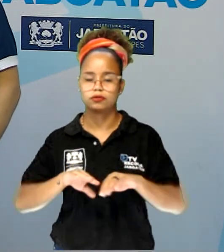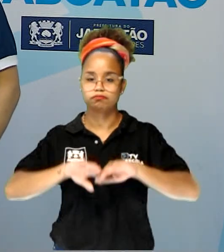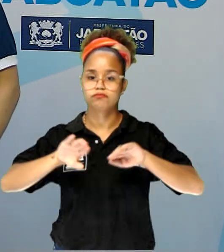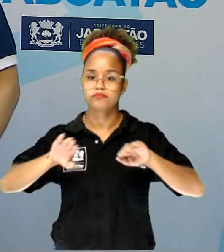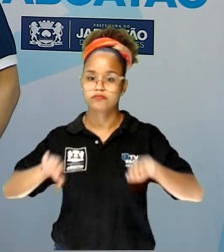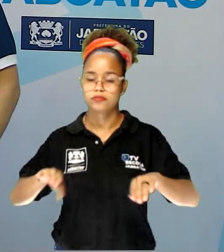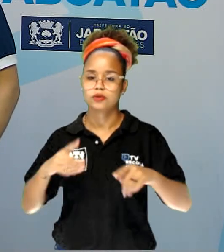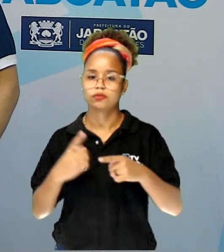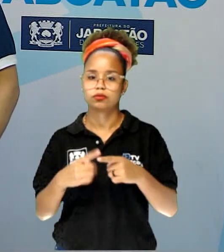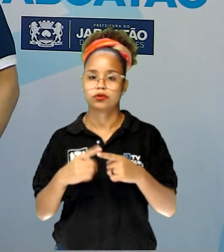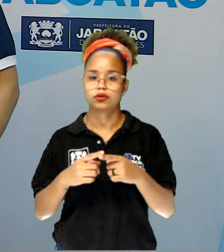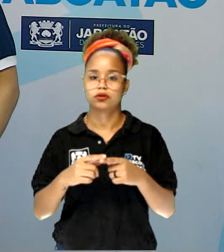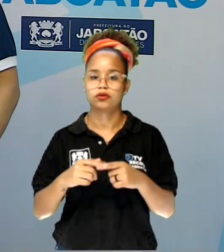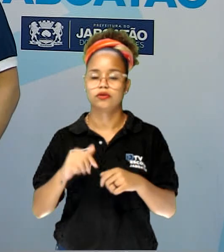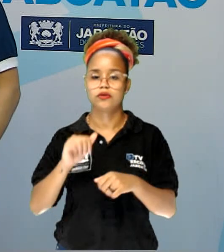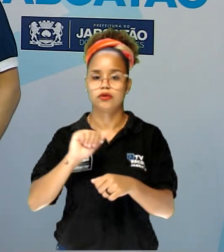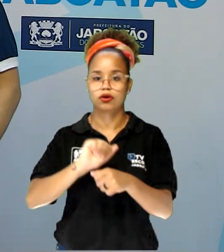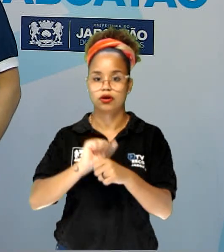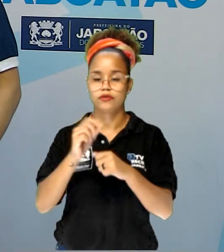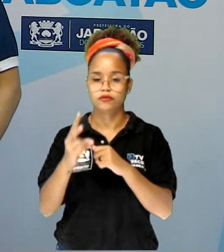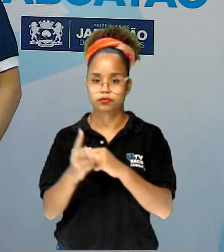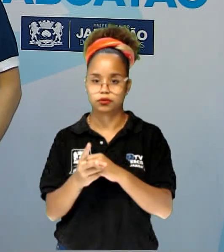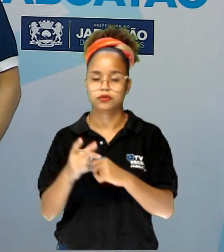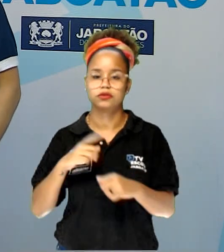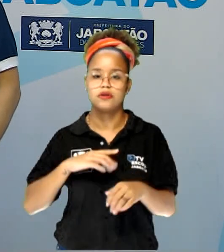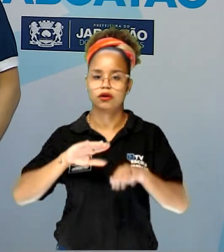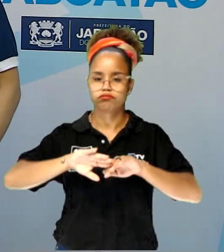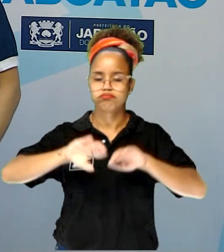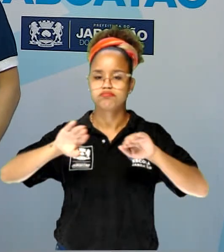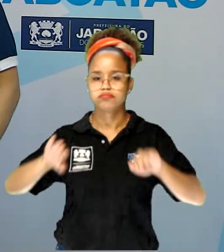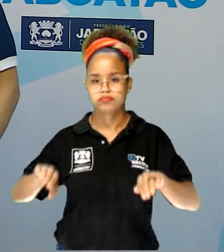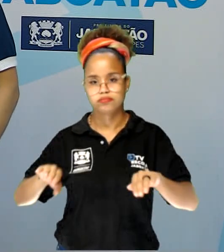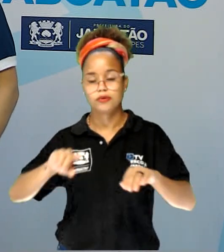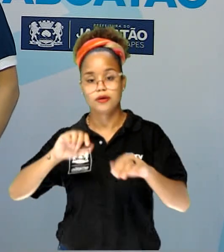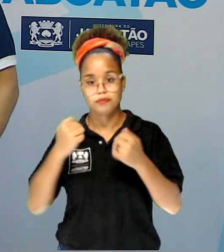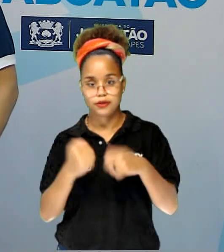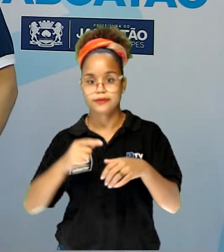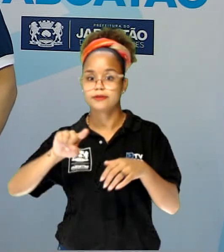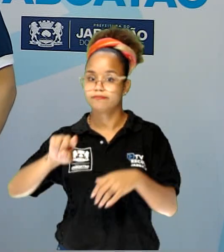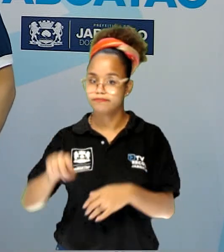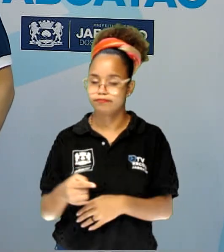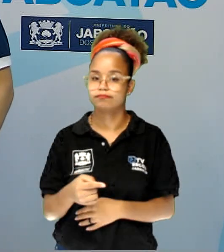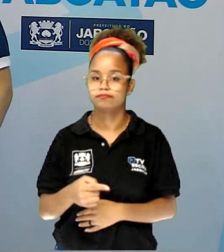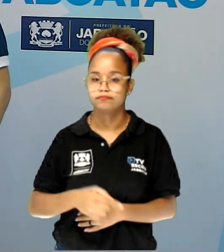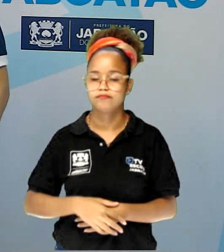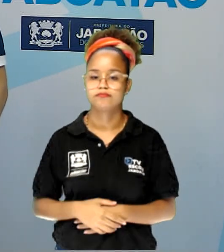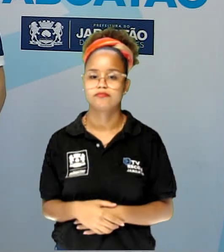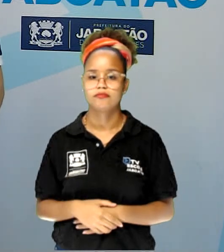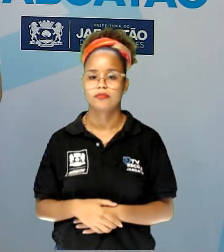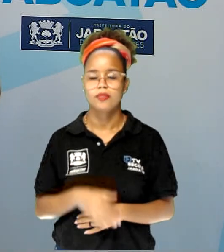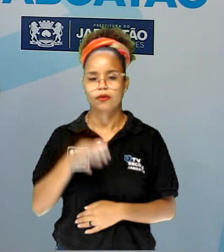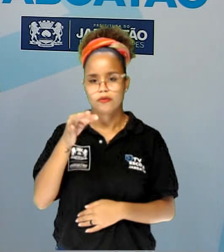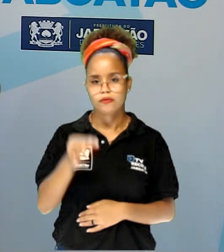uma oração adverbial que está deslocada. Logo, ela tem que estar isolada. Portanto, o correto seria, se a bola dobrar a